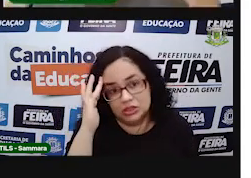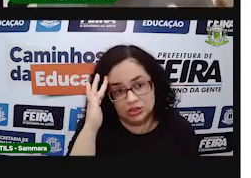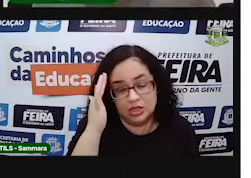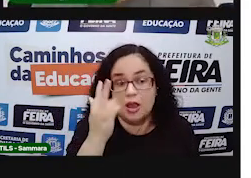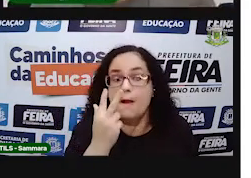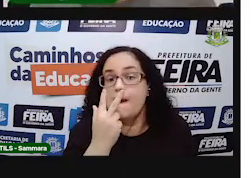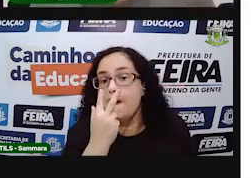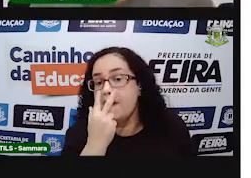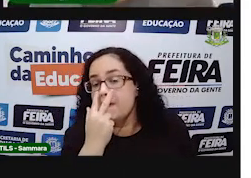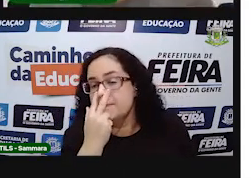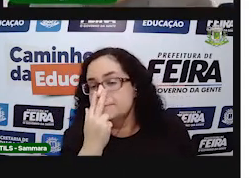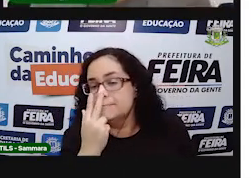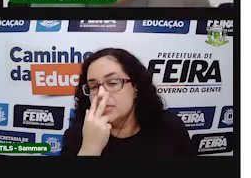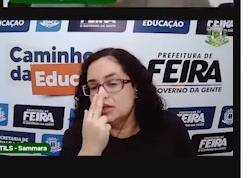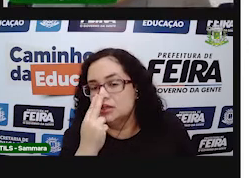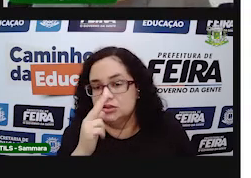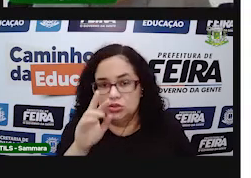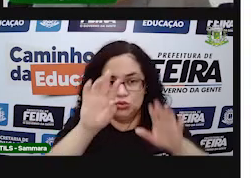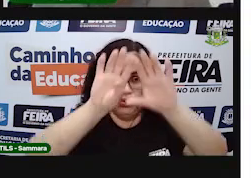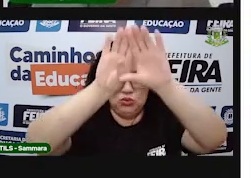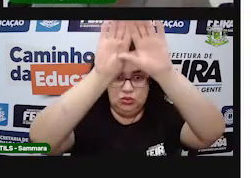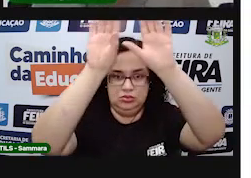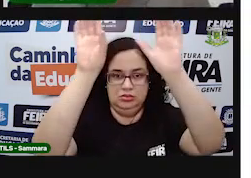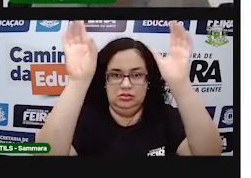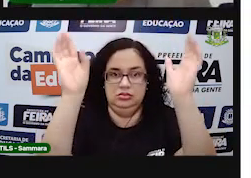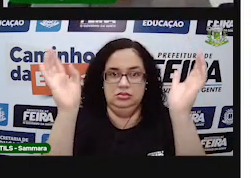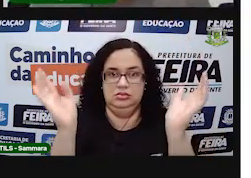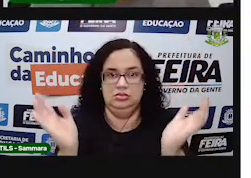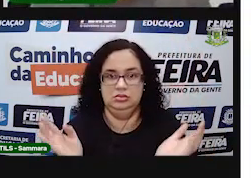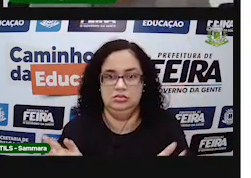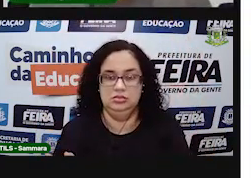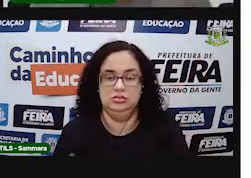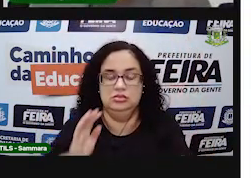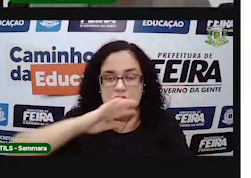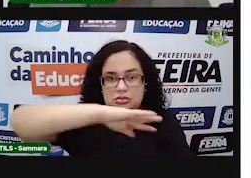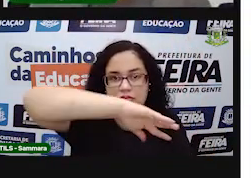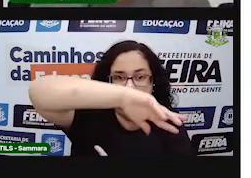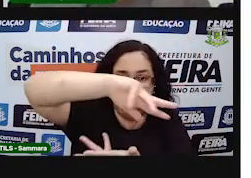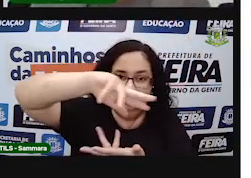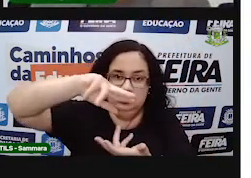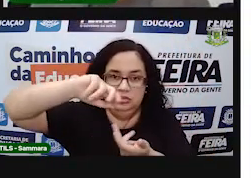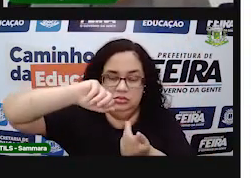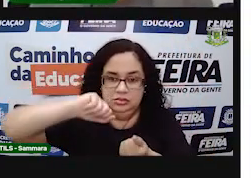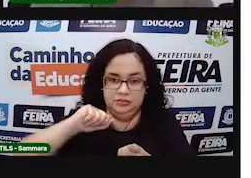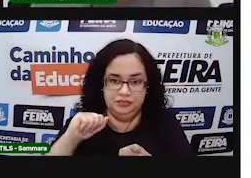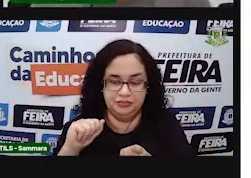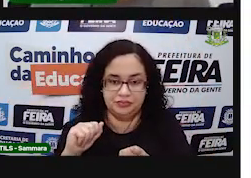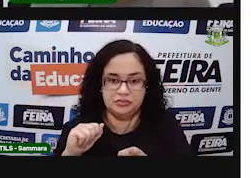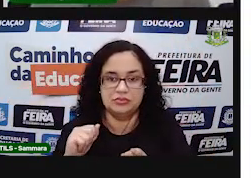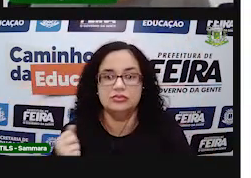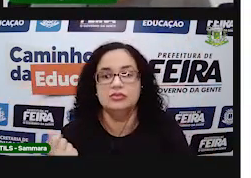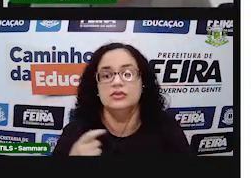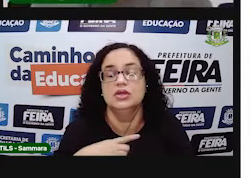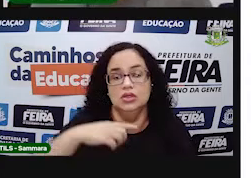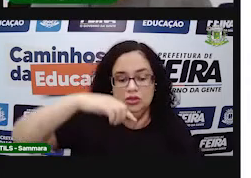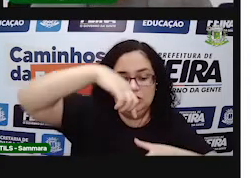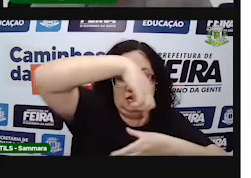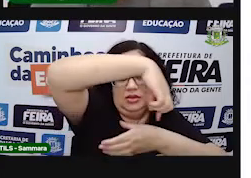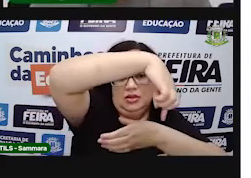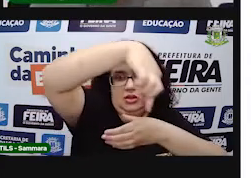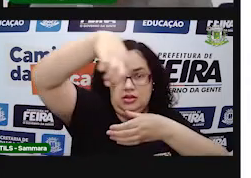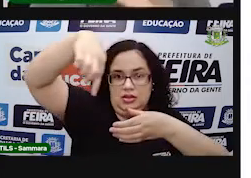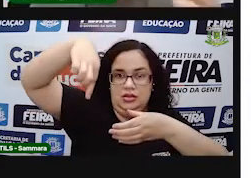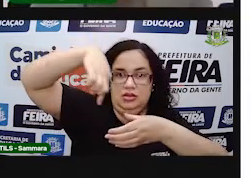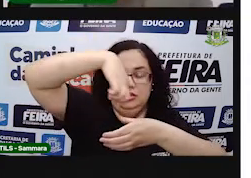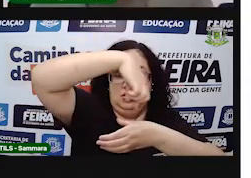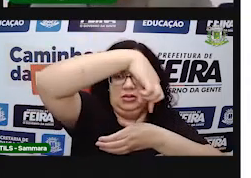gente imagina a Terra com o formato de uma esfera. Então, a esfera é um corpo redondo, né? Toda